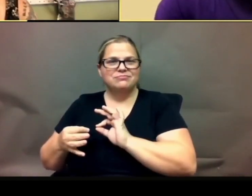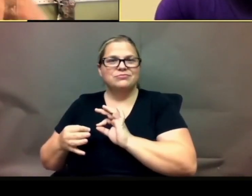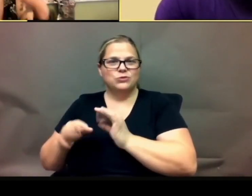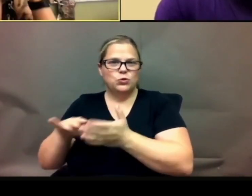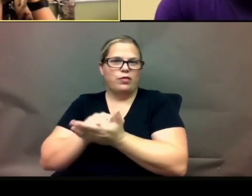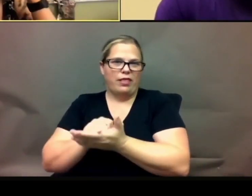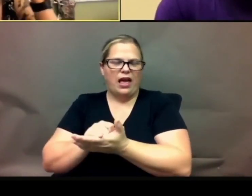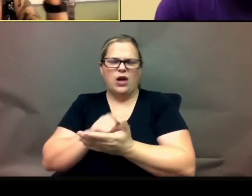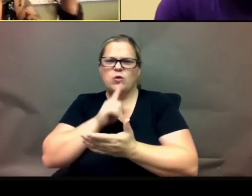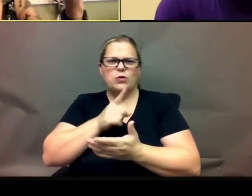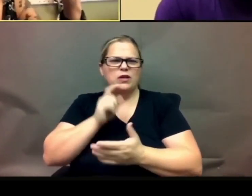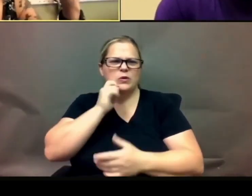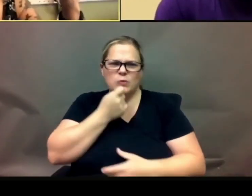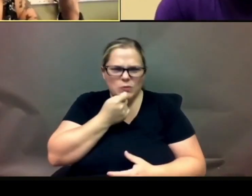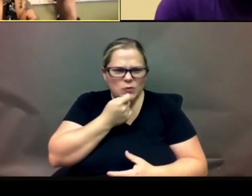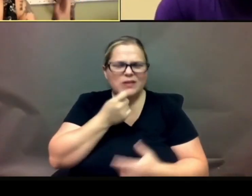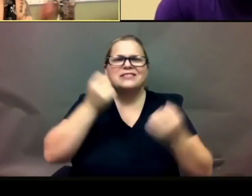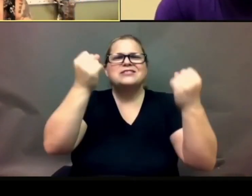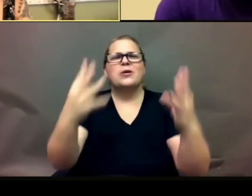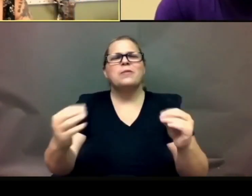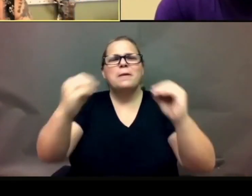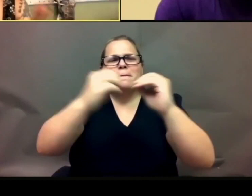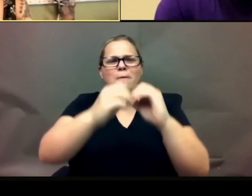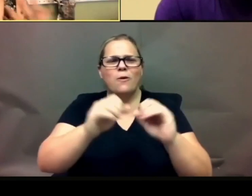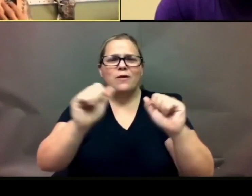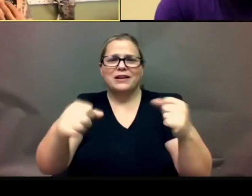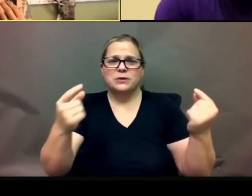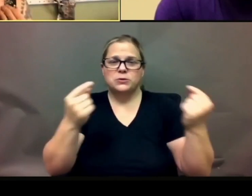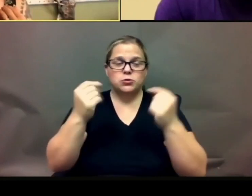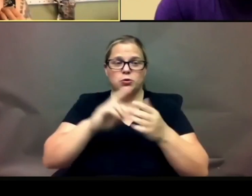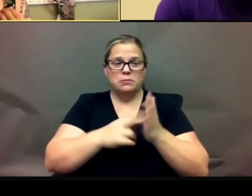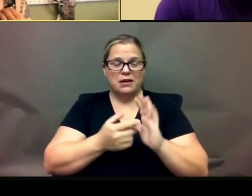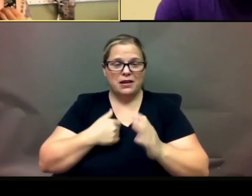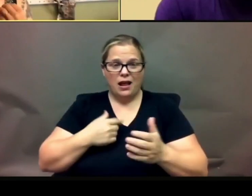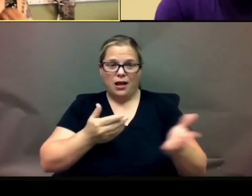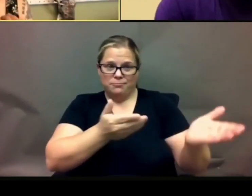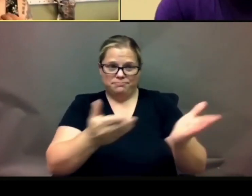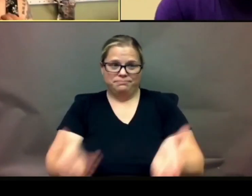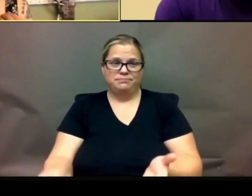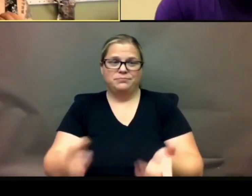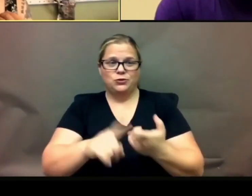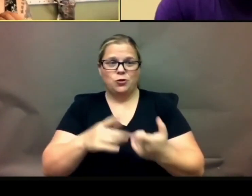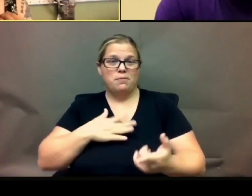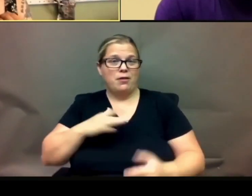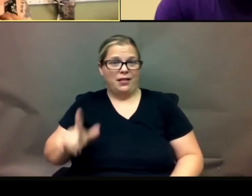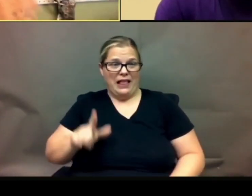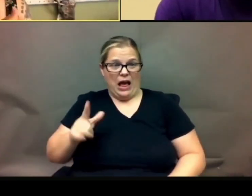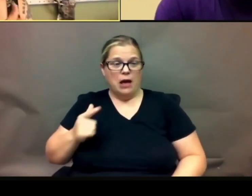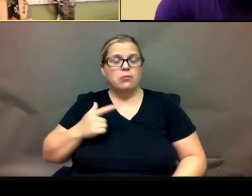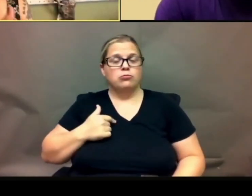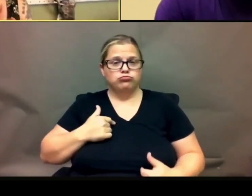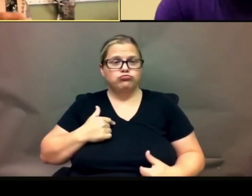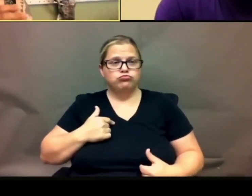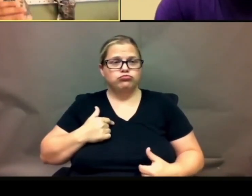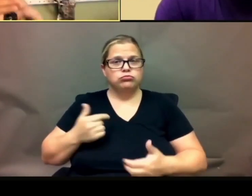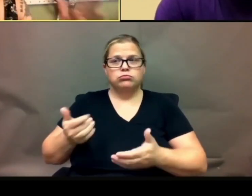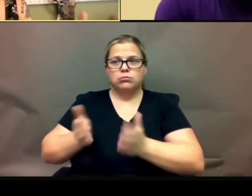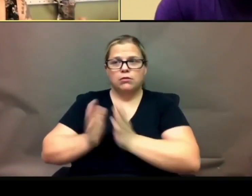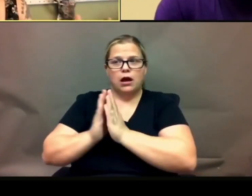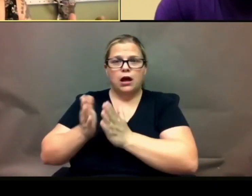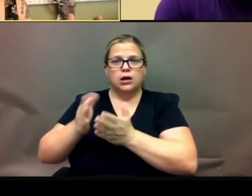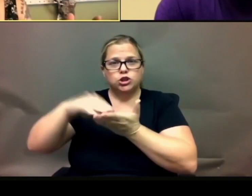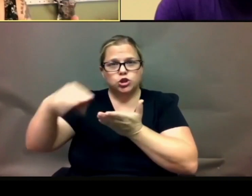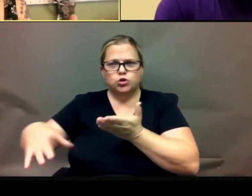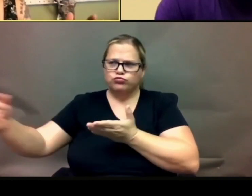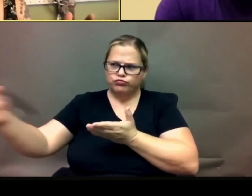E eu usei. E depois nós vimos que tem tantas coisas que nós podemos fazer. E quando eu fui olhar na minha